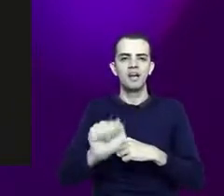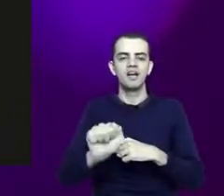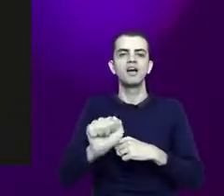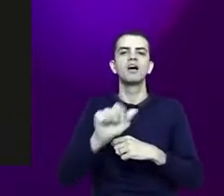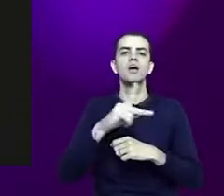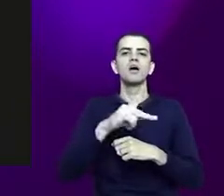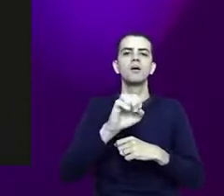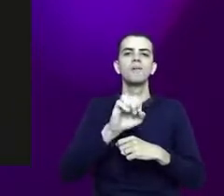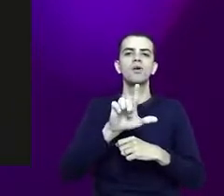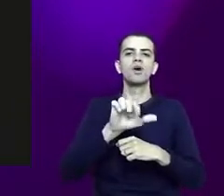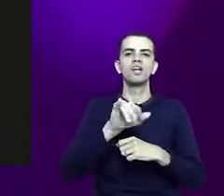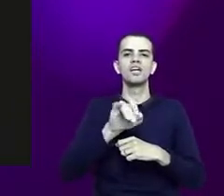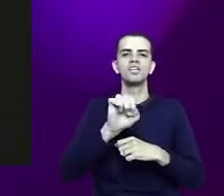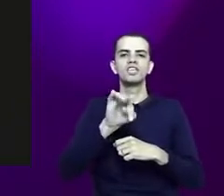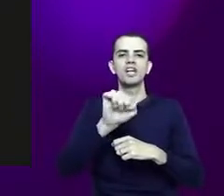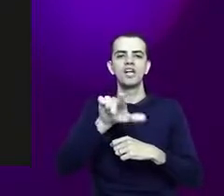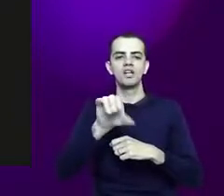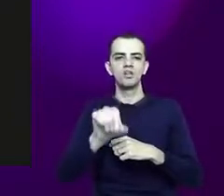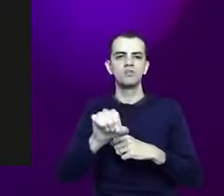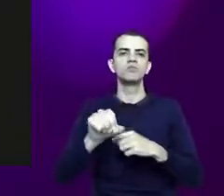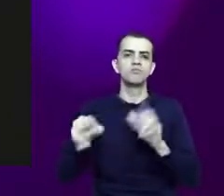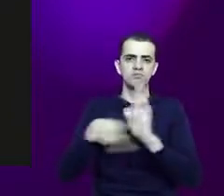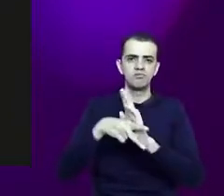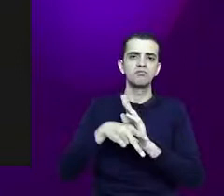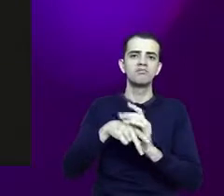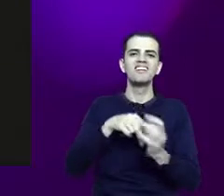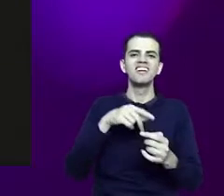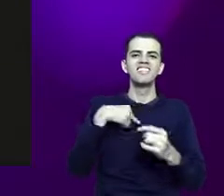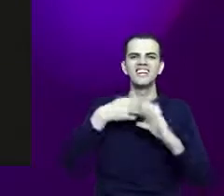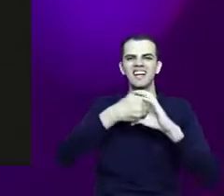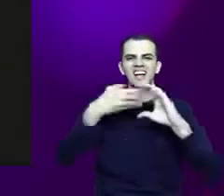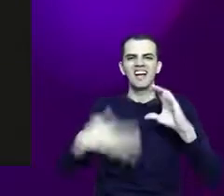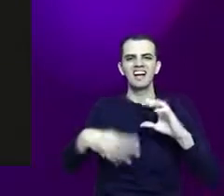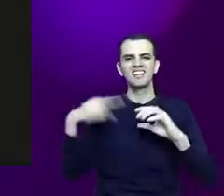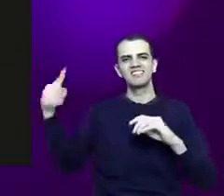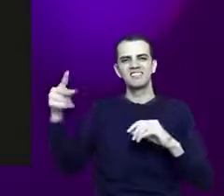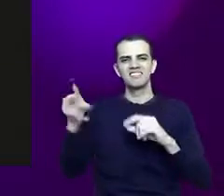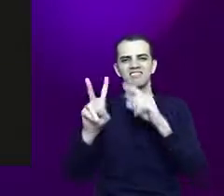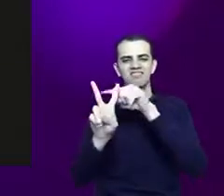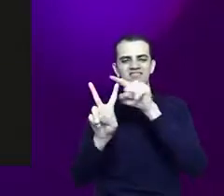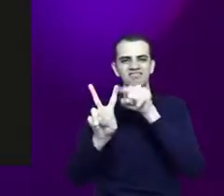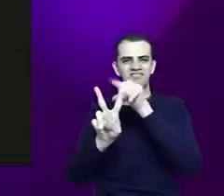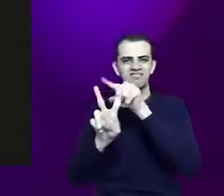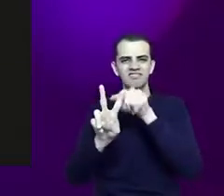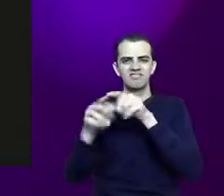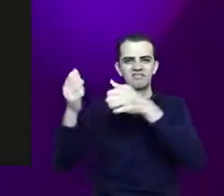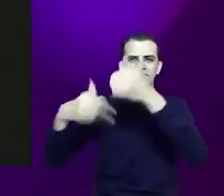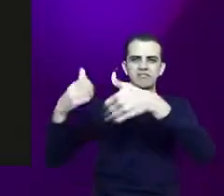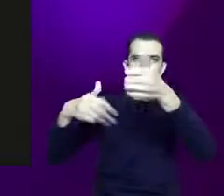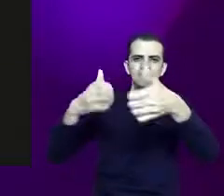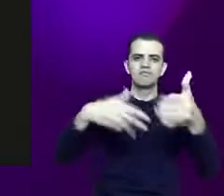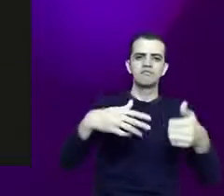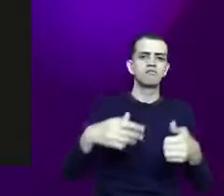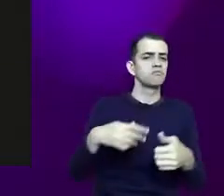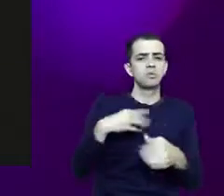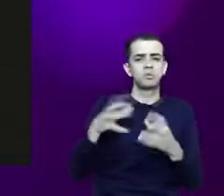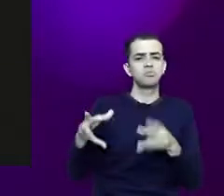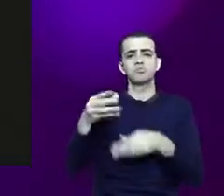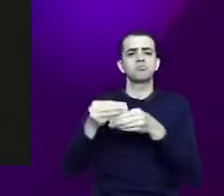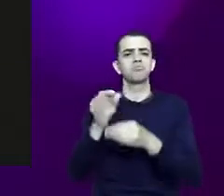as características que o Penedo e o Dr. Oswaldo passaram em relação aos cuidados para esse tipo de cirurgia, não tem nada mais a acrescentar,